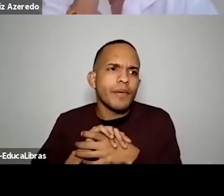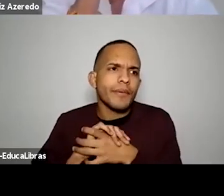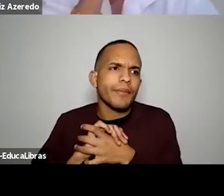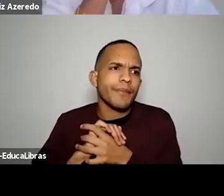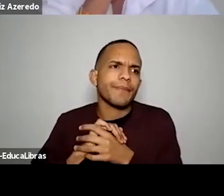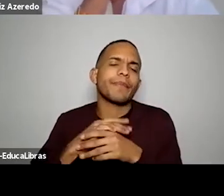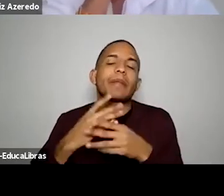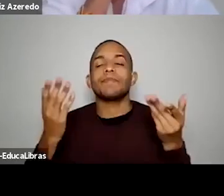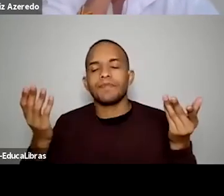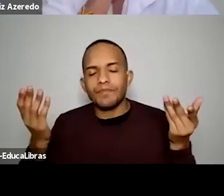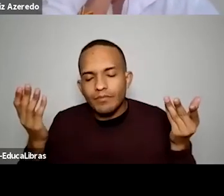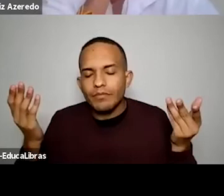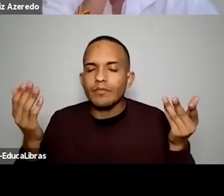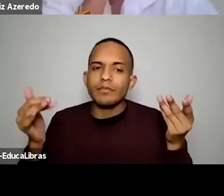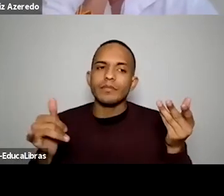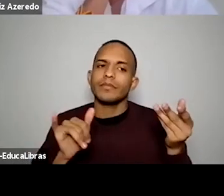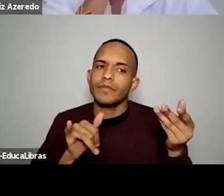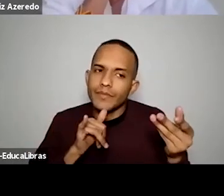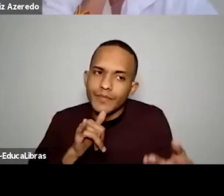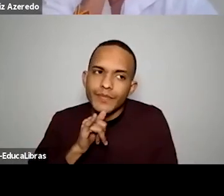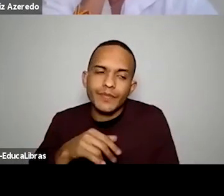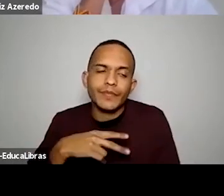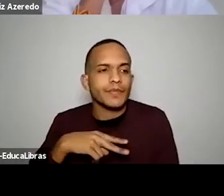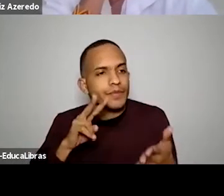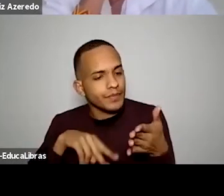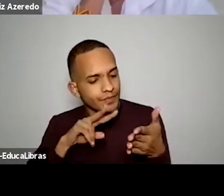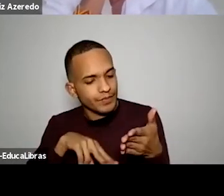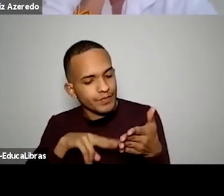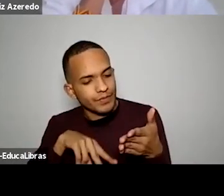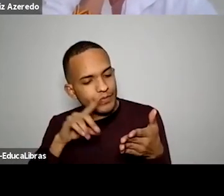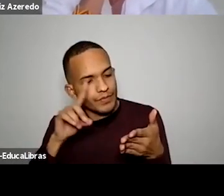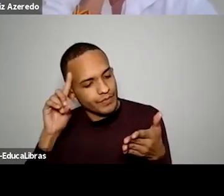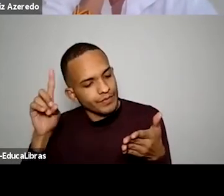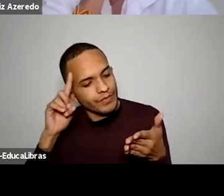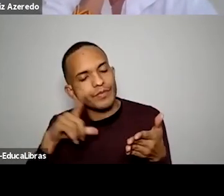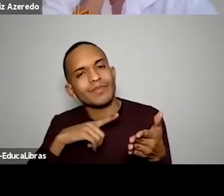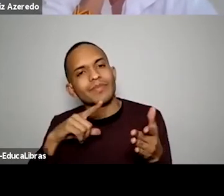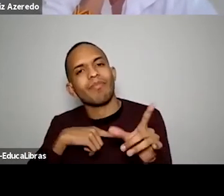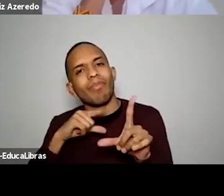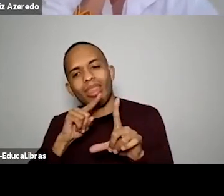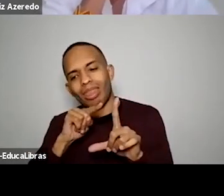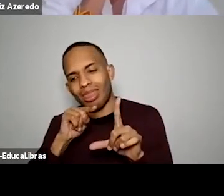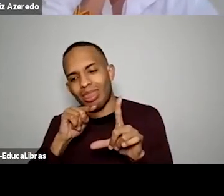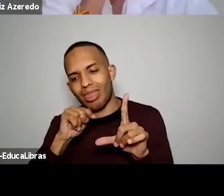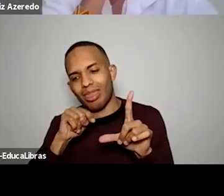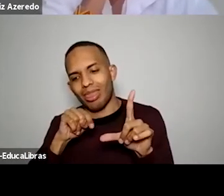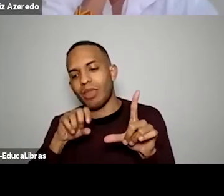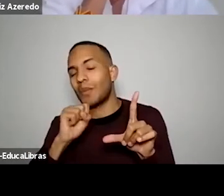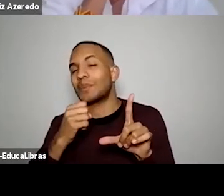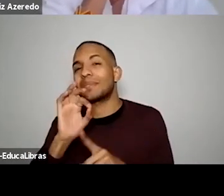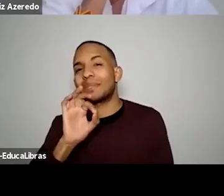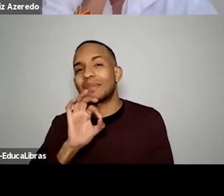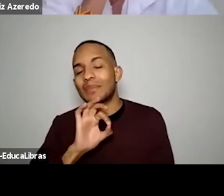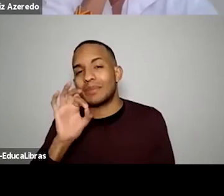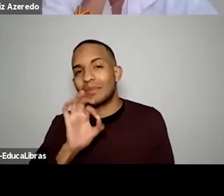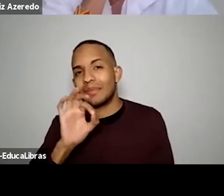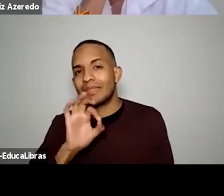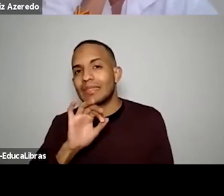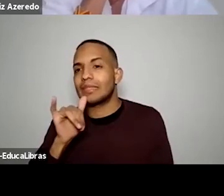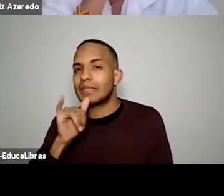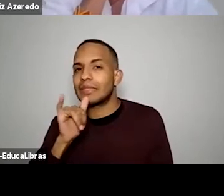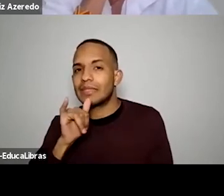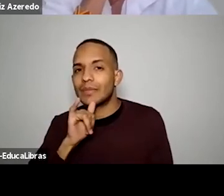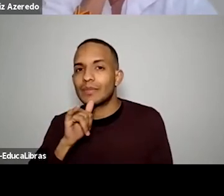lá. Eu li esses dias, né, que a gente teve uma queda de mais de 80% das doações de junho para cá,